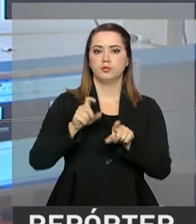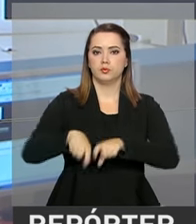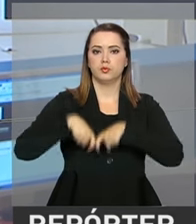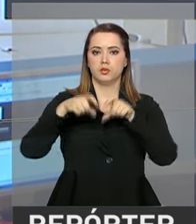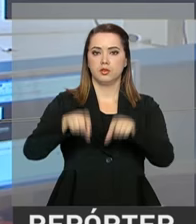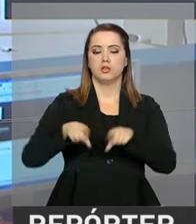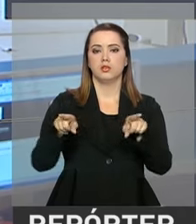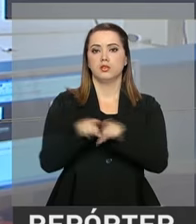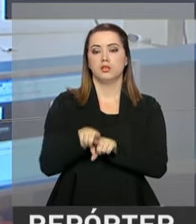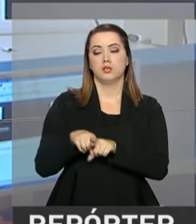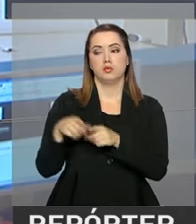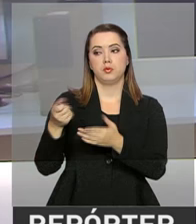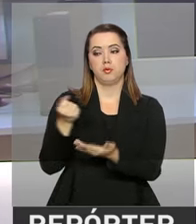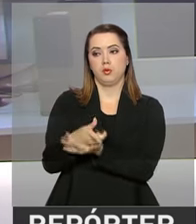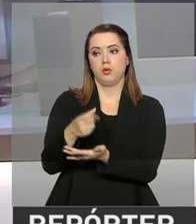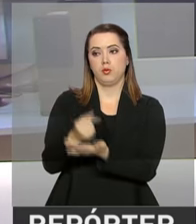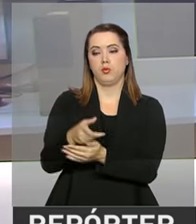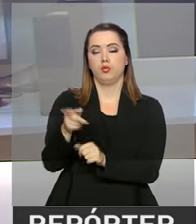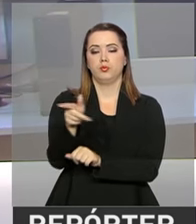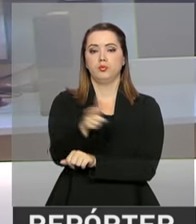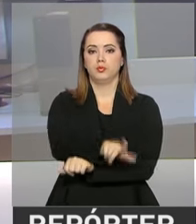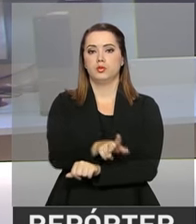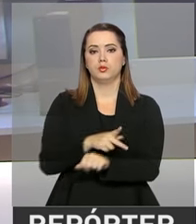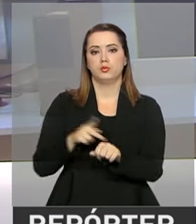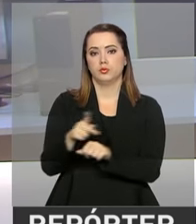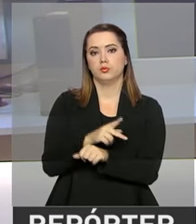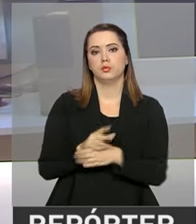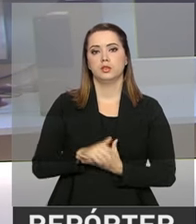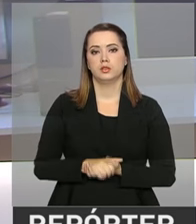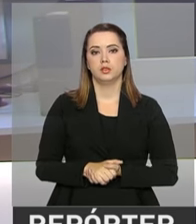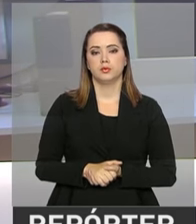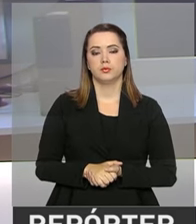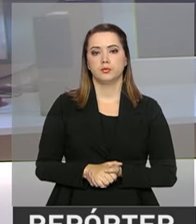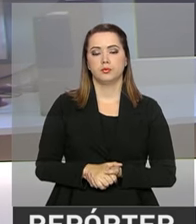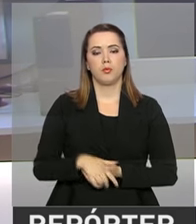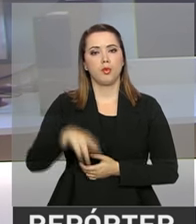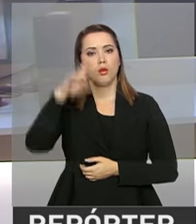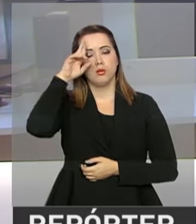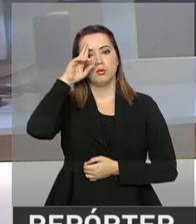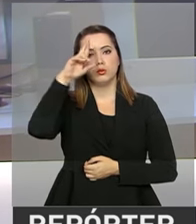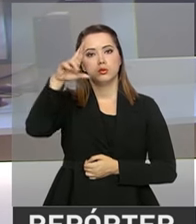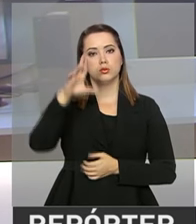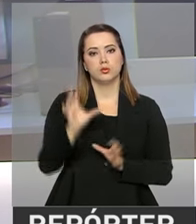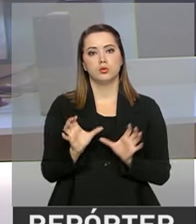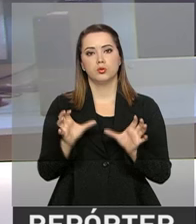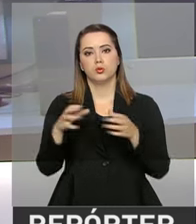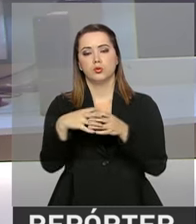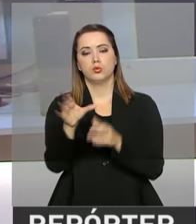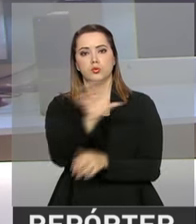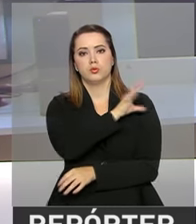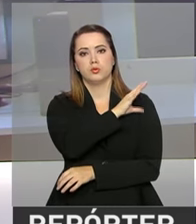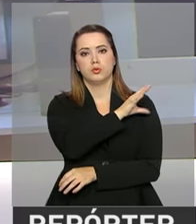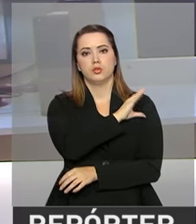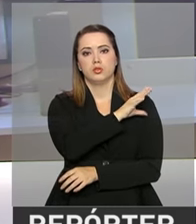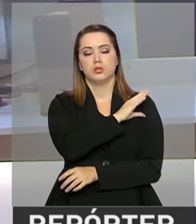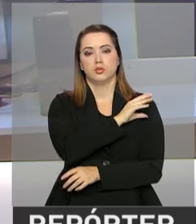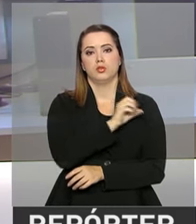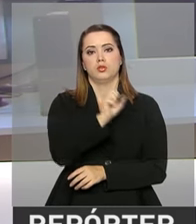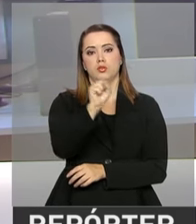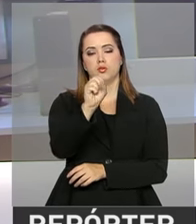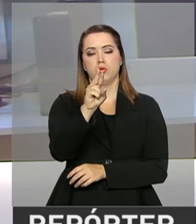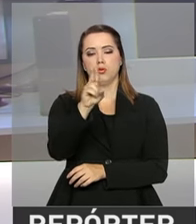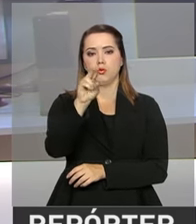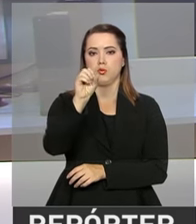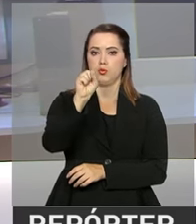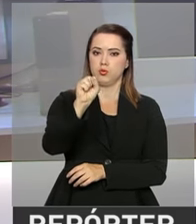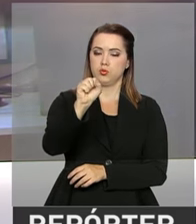aumento das importações. Gestores municipais e coordenadores das unidades do Sistema Único de Assistência Social já